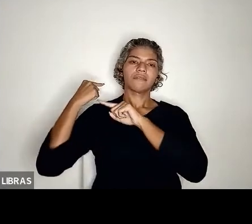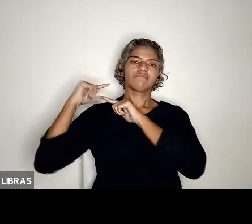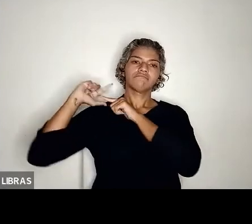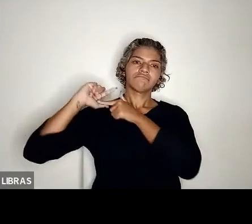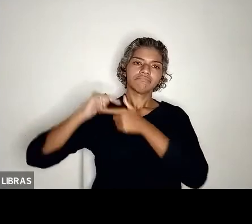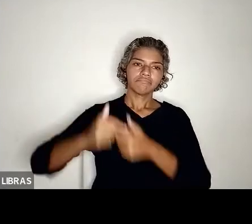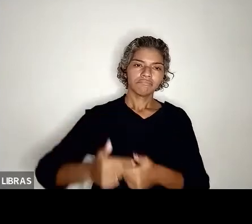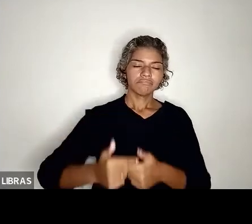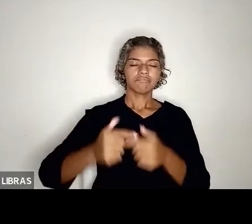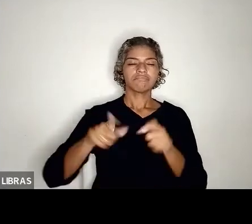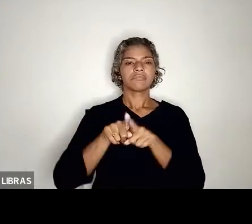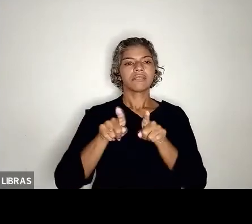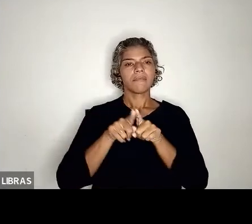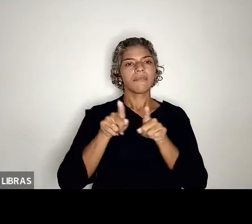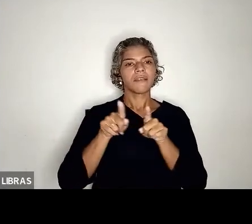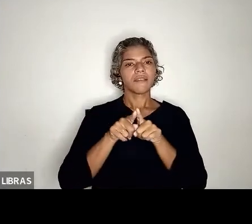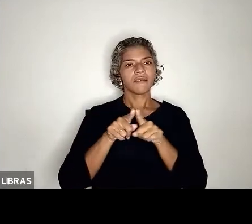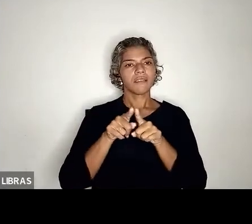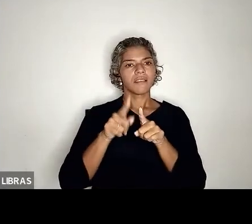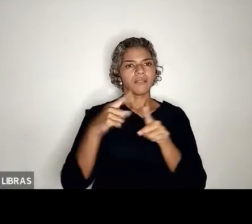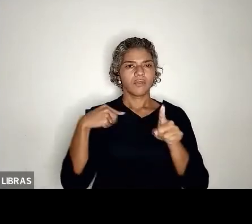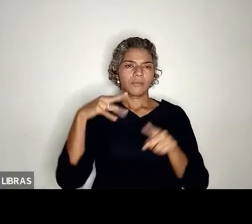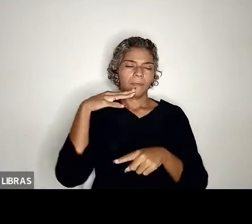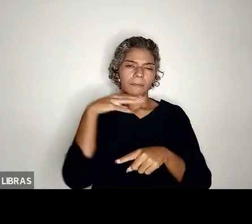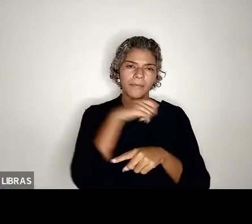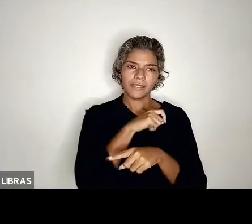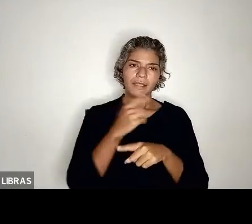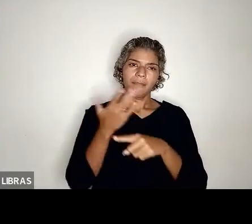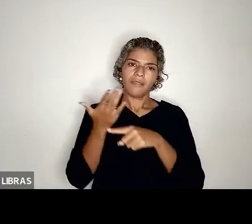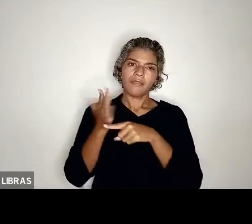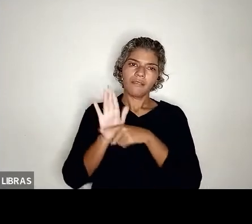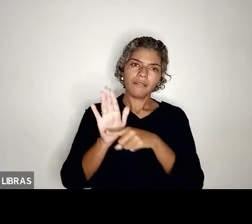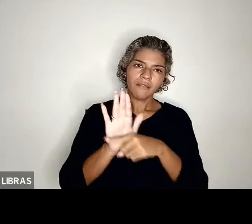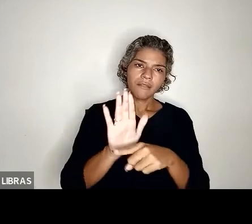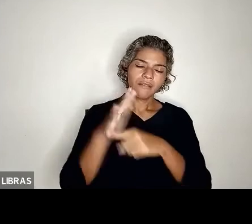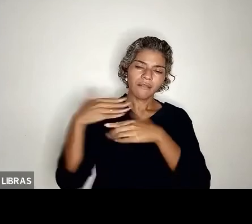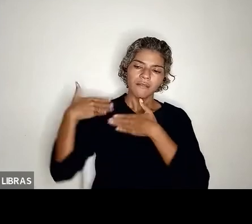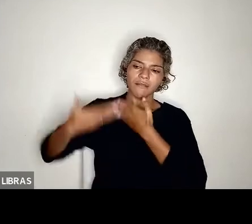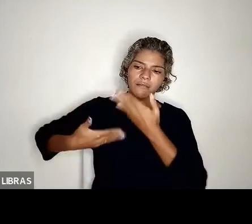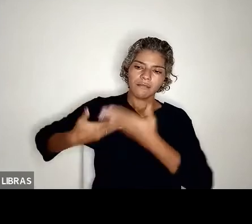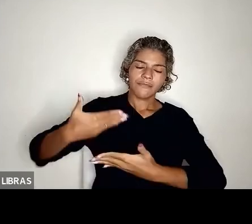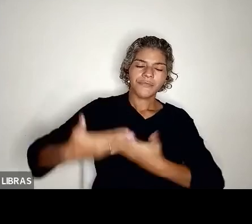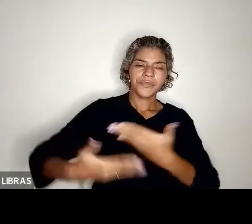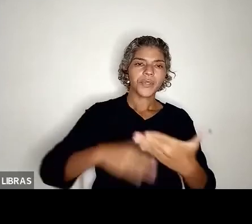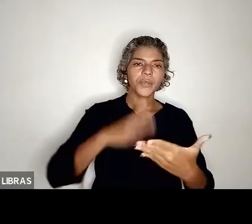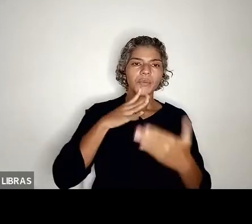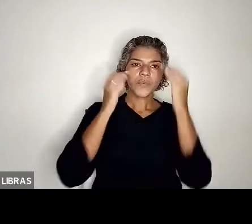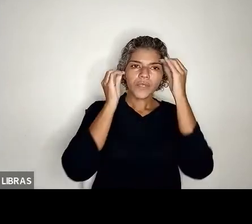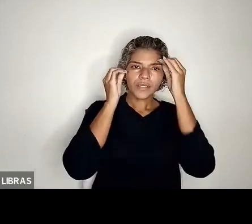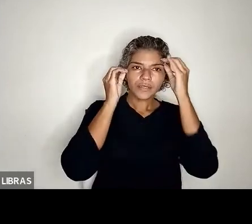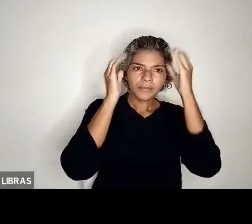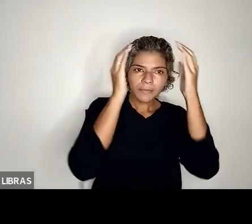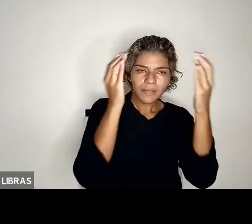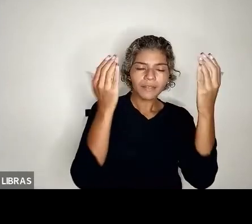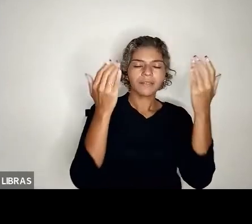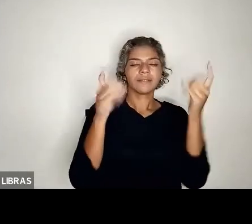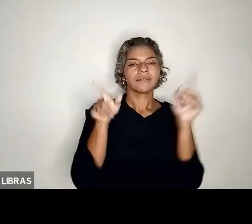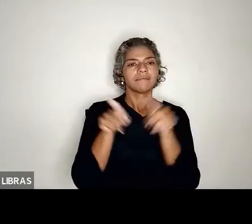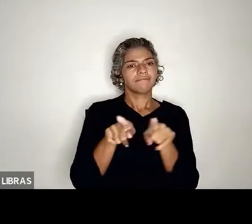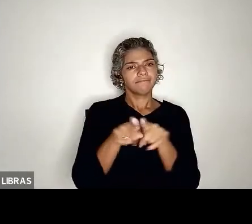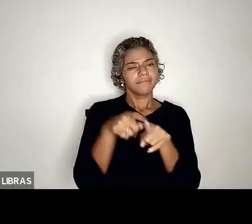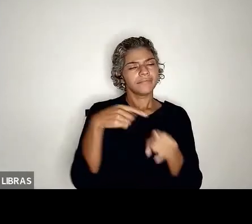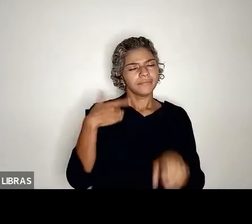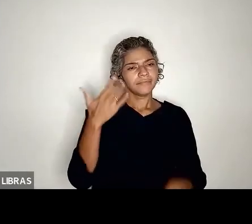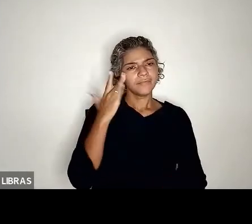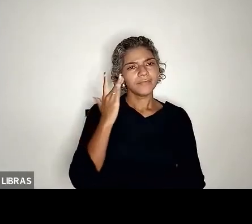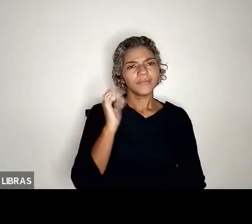colaborativo, né, que a gente vê nessas formas de conhecimento, de construção do conhecimento, né, eu acho que a gente